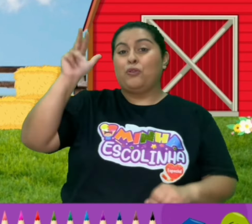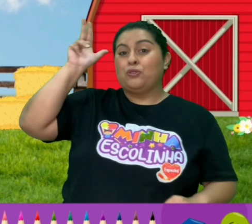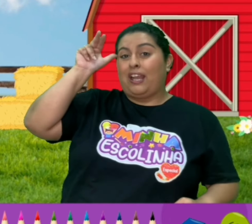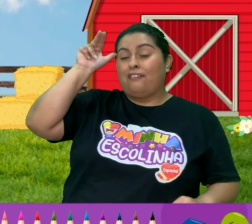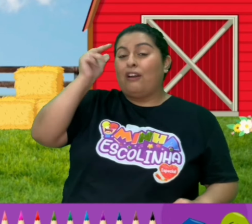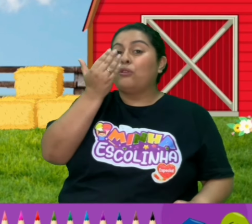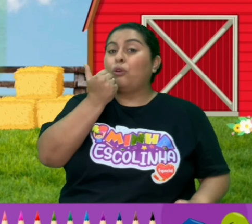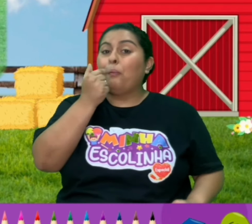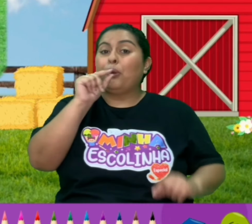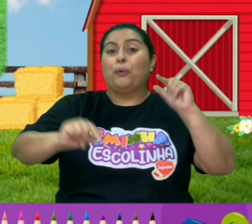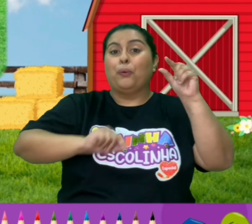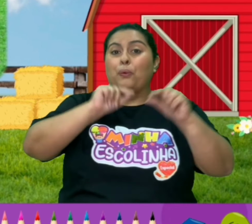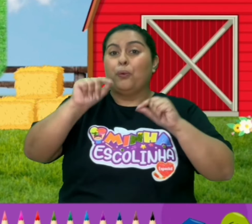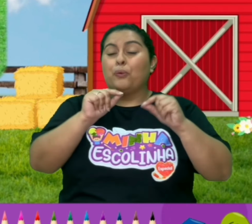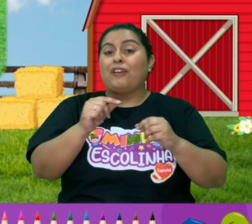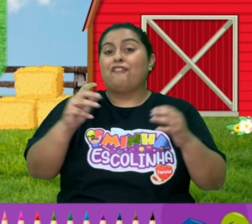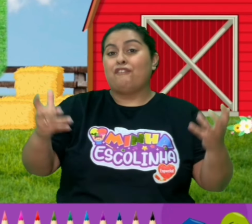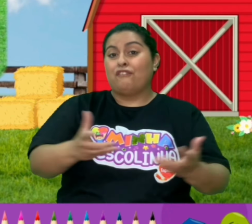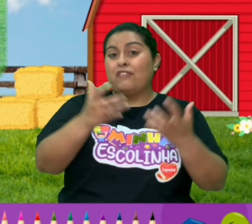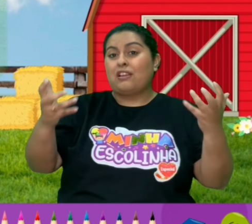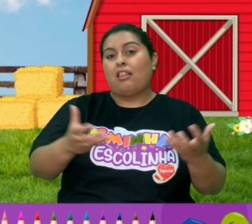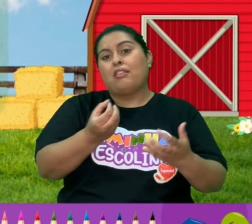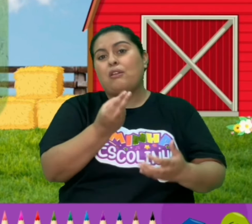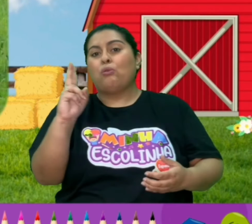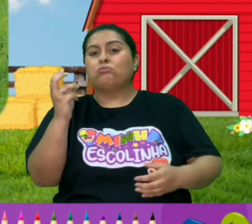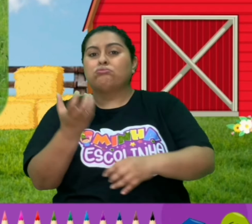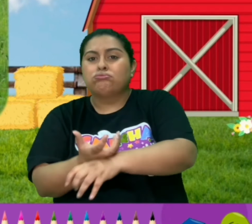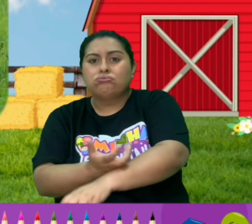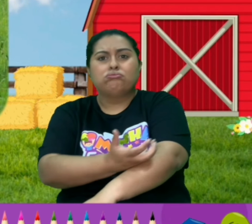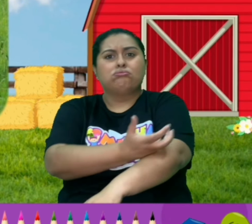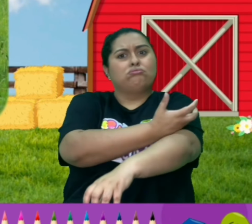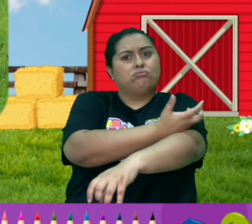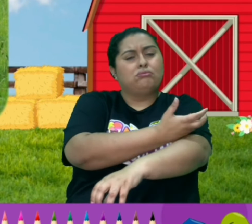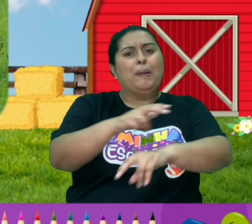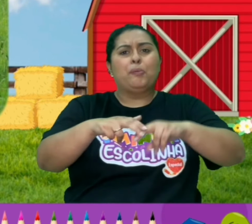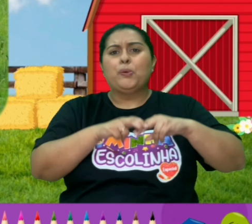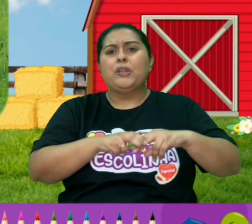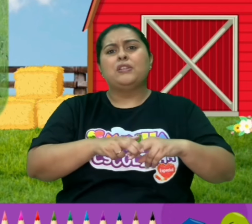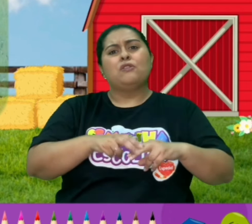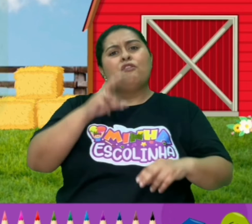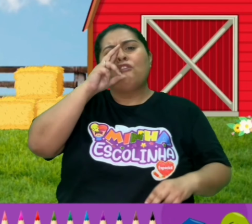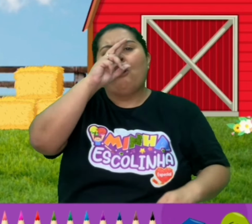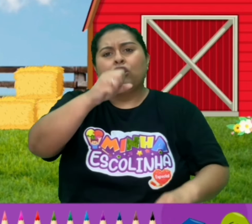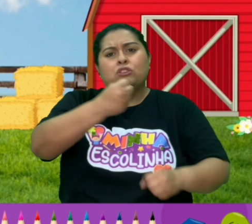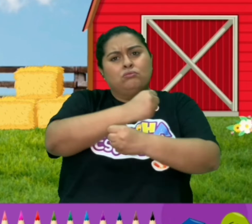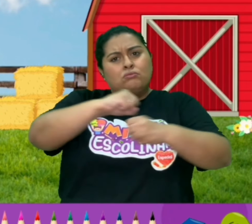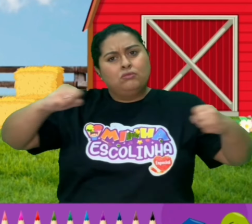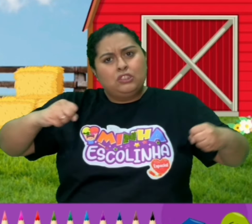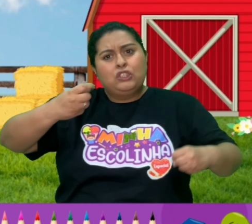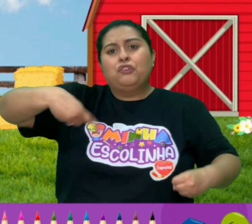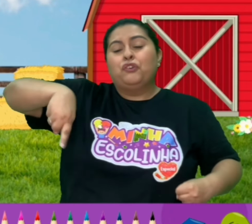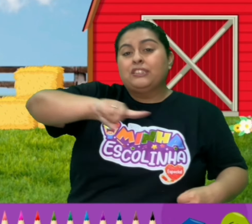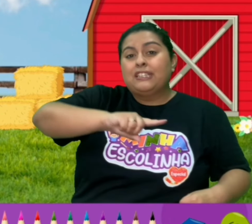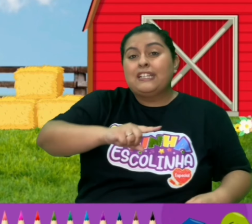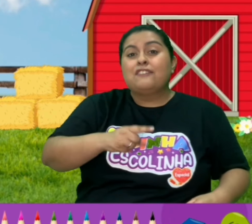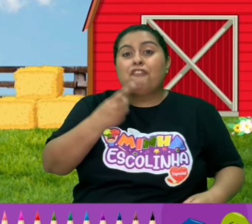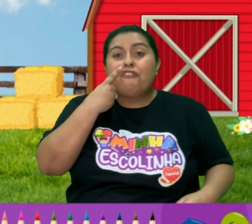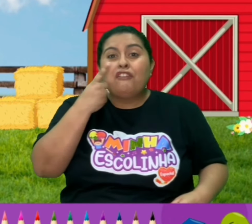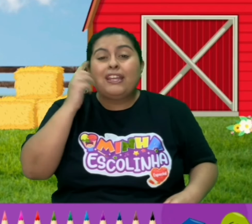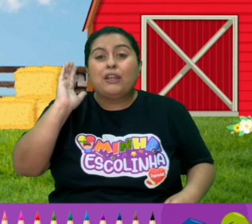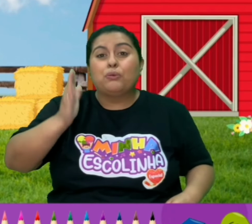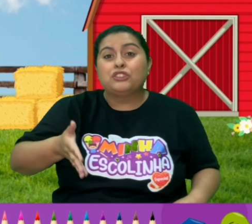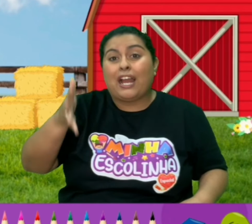se alimentam de vegetais e eles são fortes e grandes. E vocês já viram de